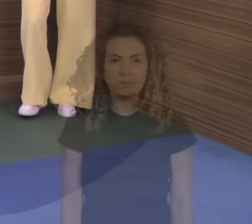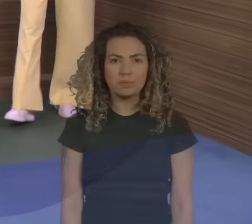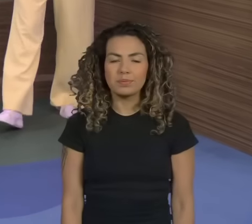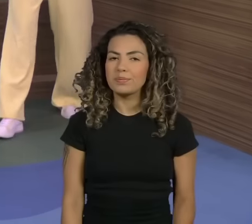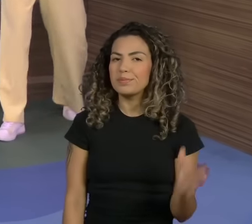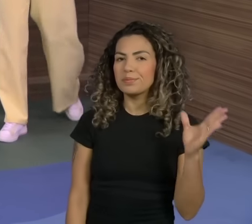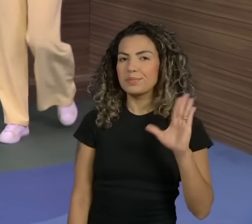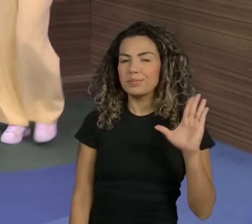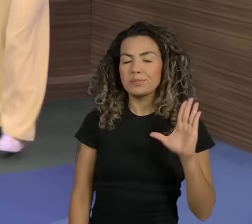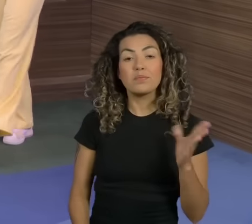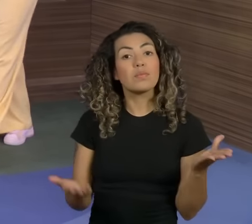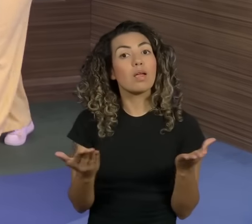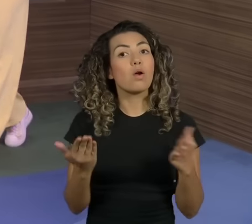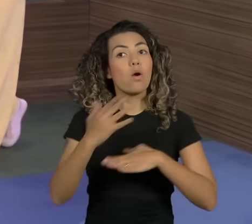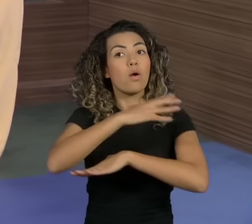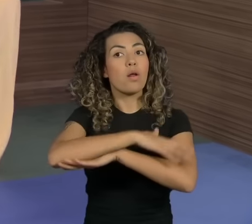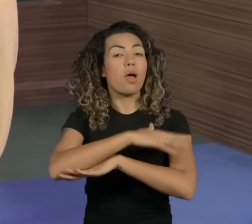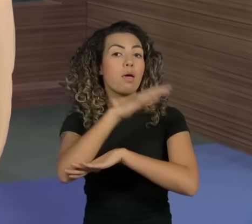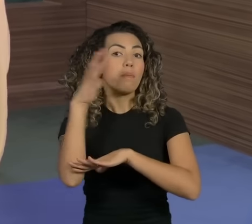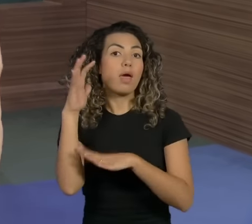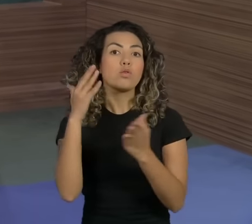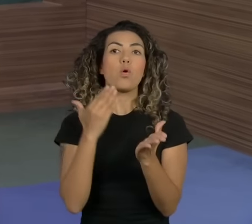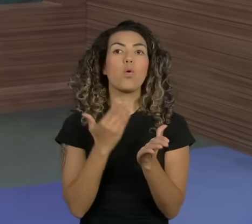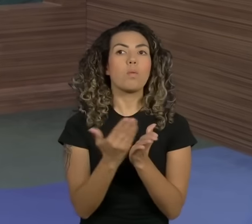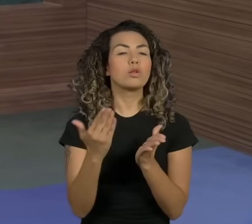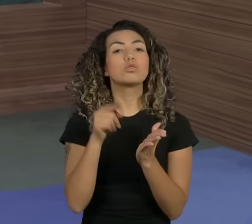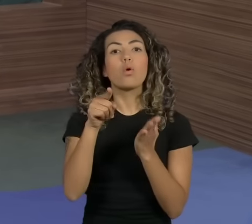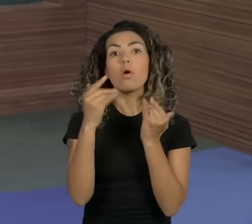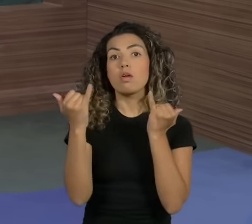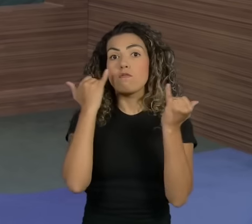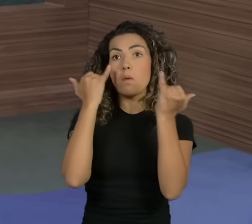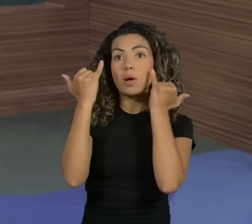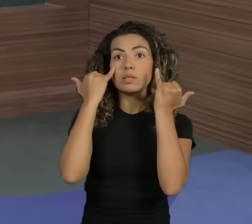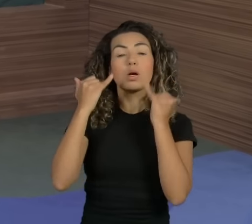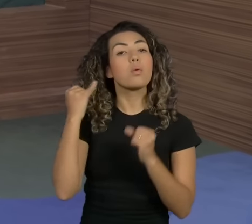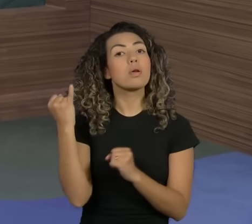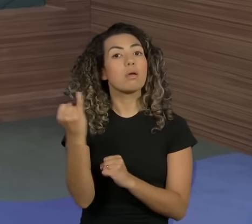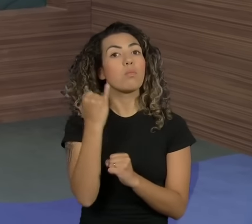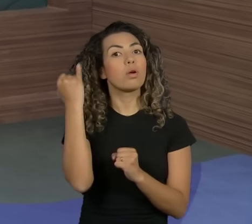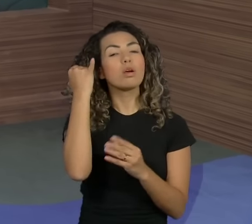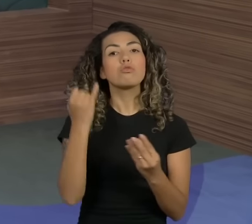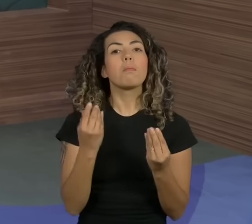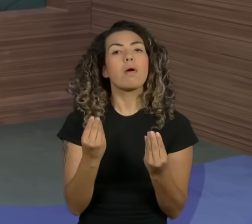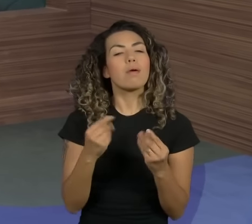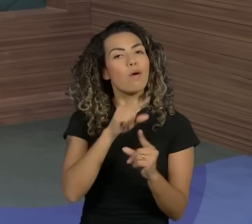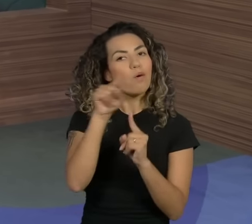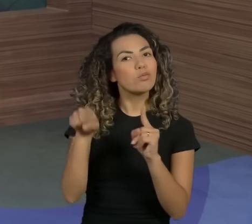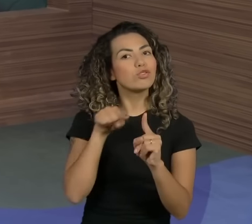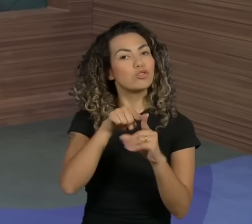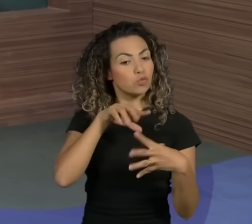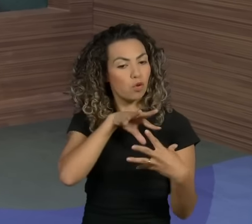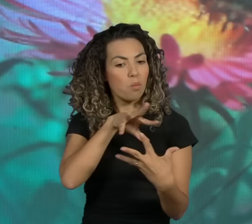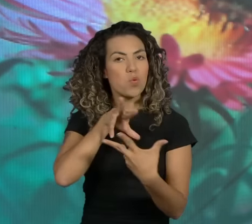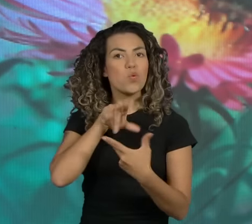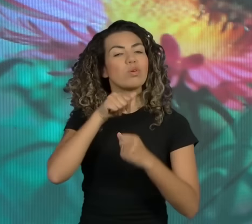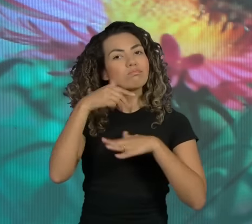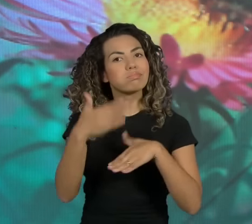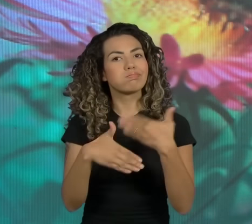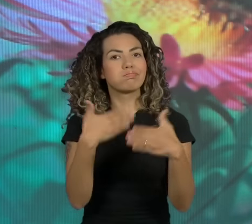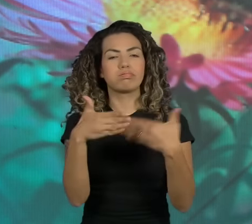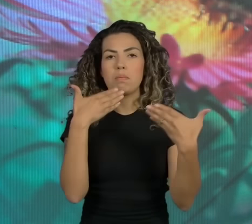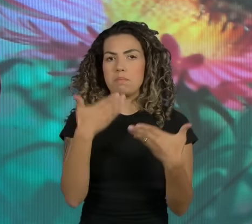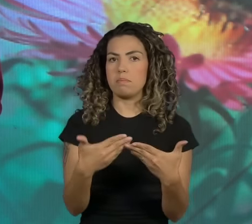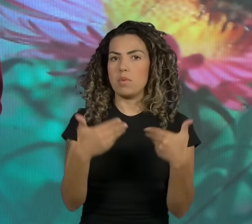Olá, está no ar o Repórter Eco, sempre com informações importantes que contribuem na busca de um mundo melhor. Os